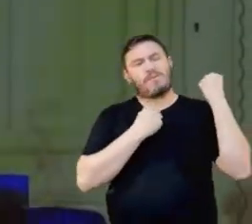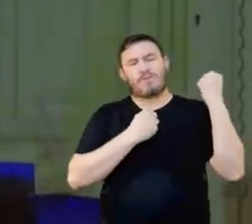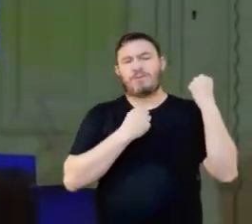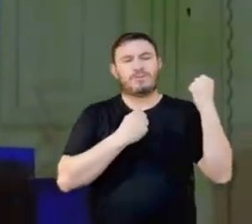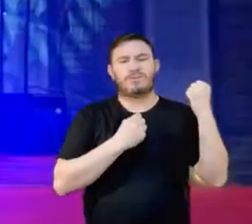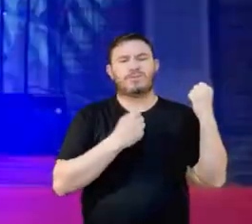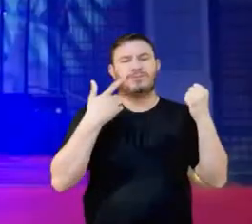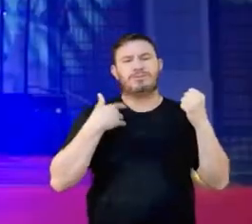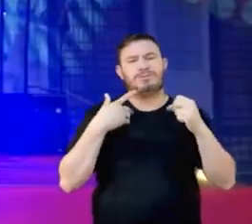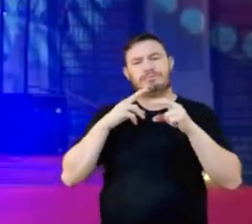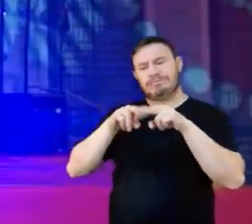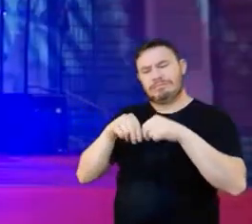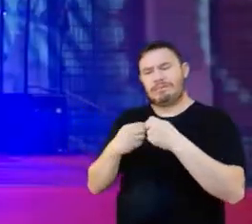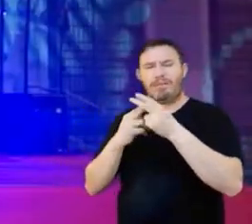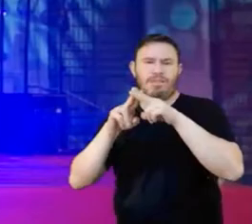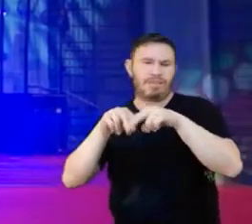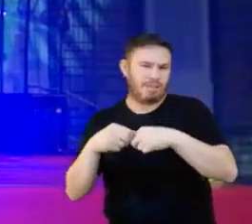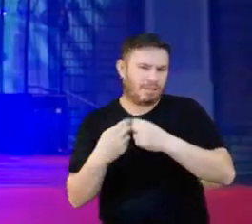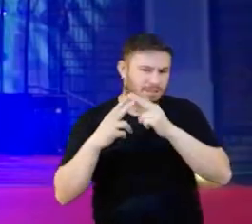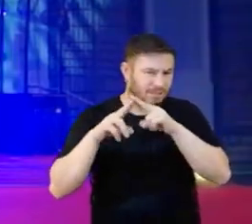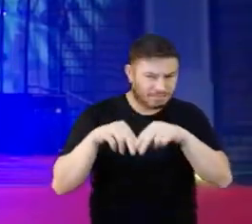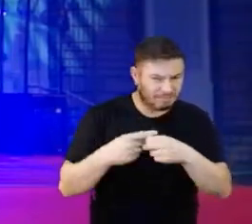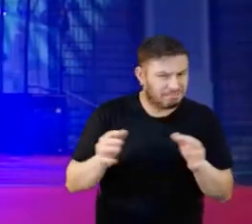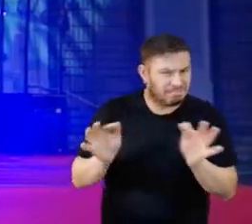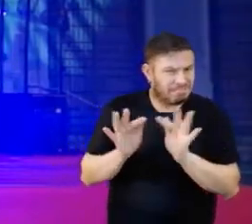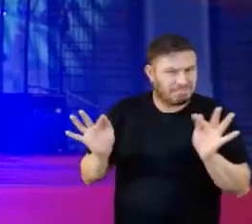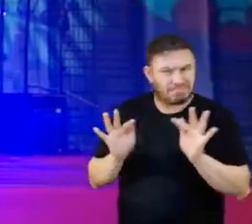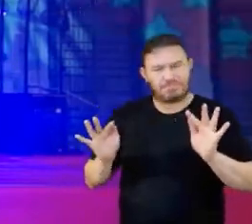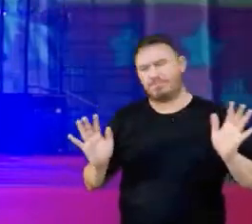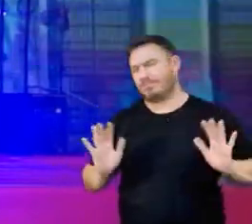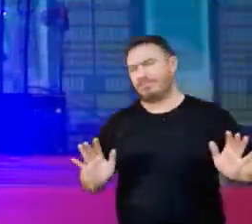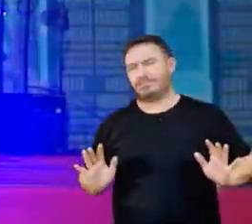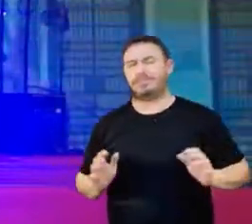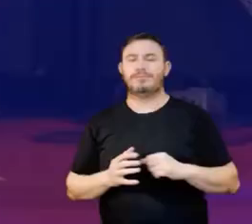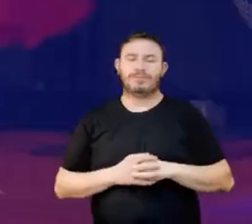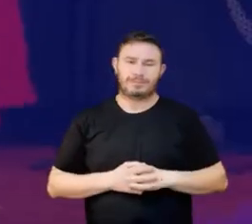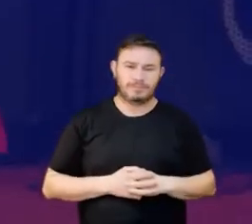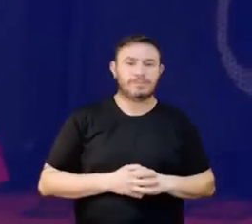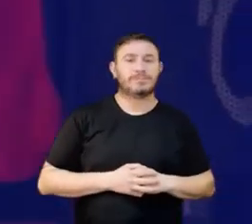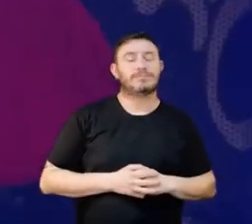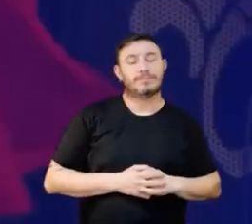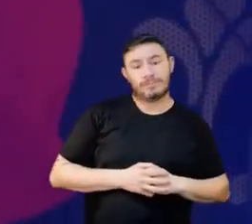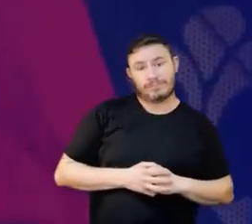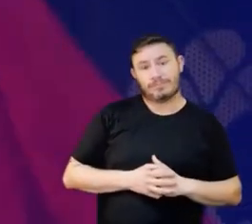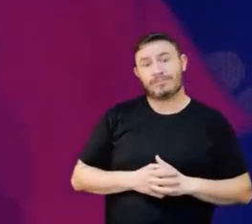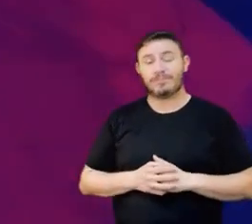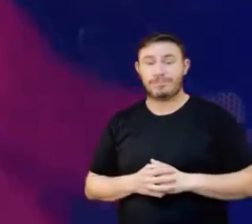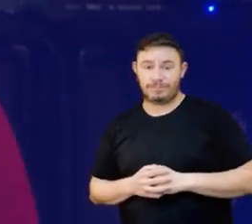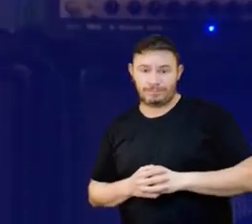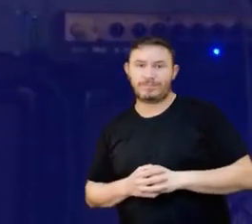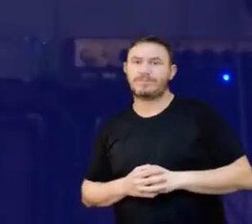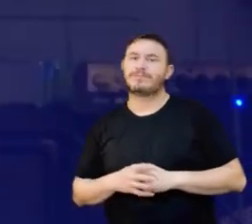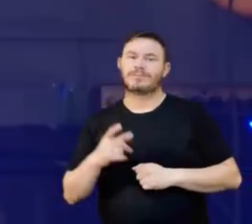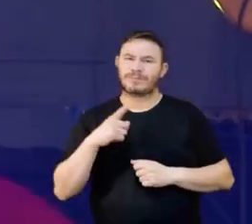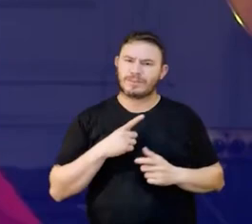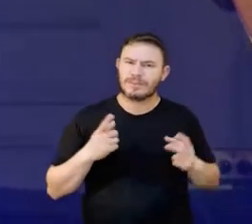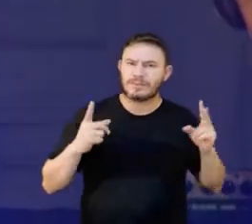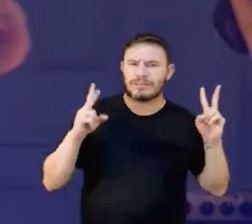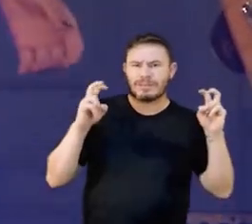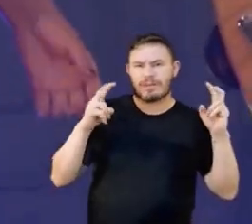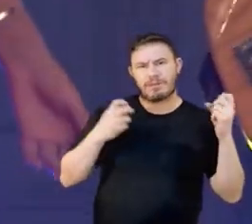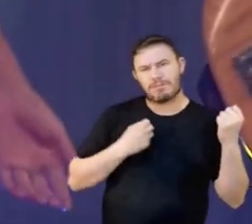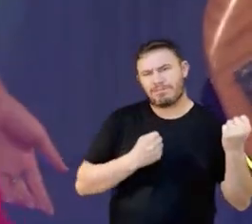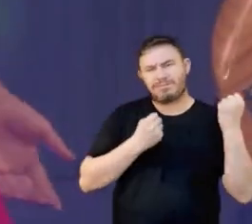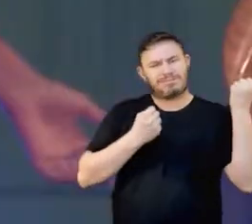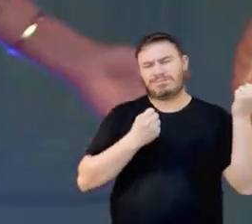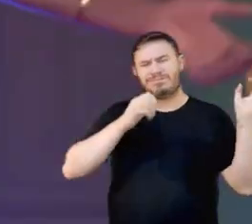profunda que uma transa sensual. Deixando a profundidade de lado,